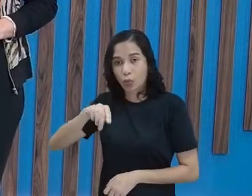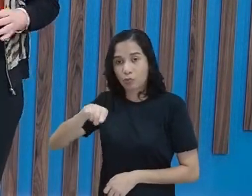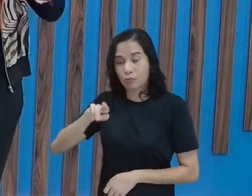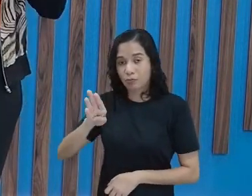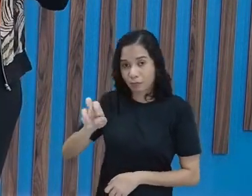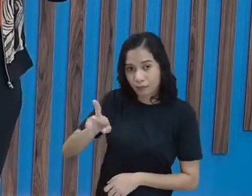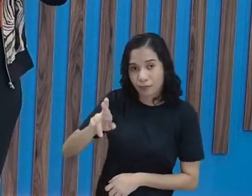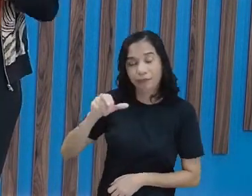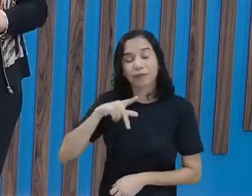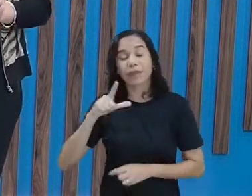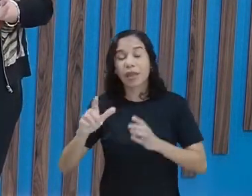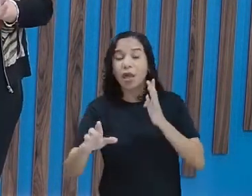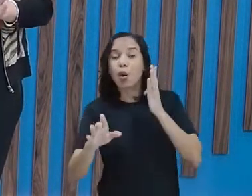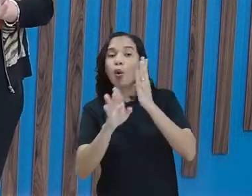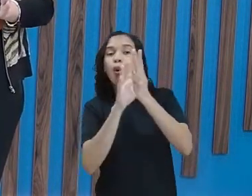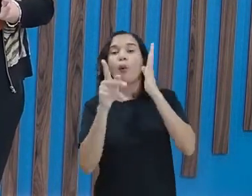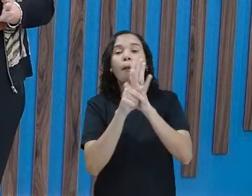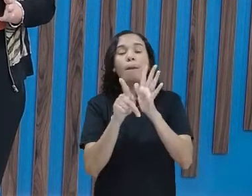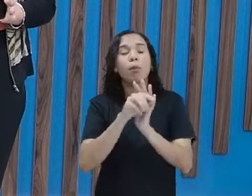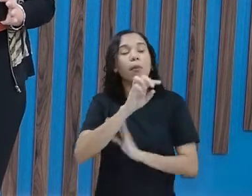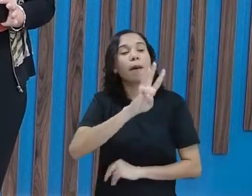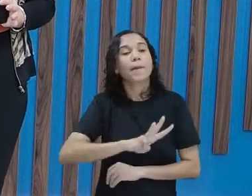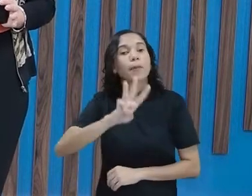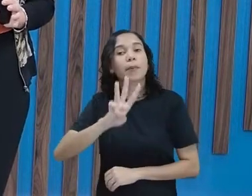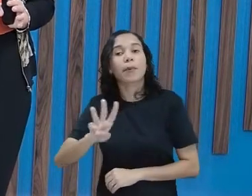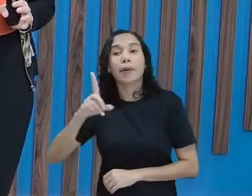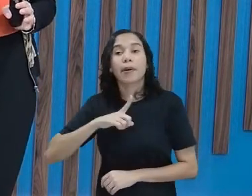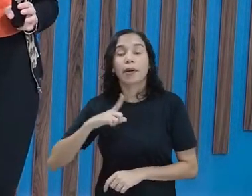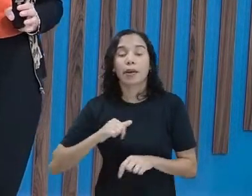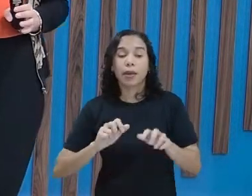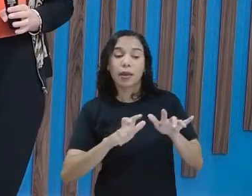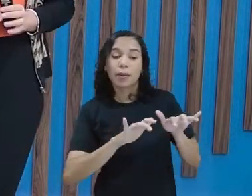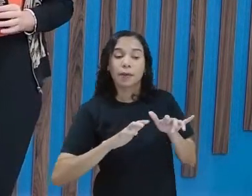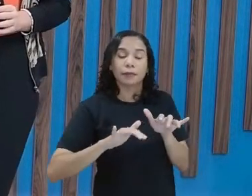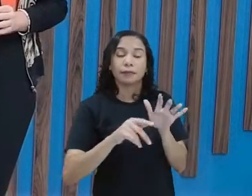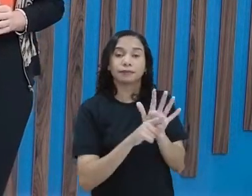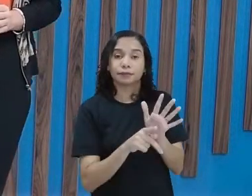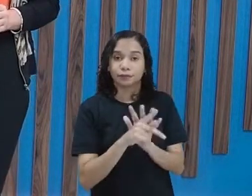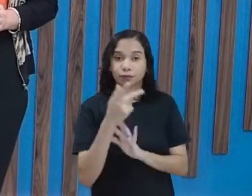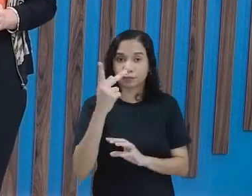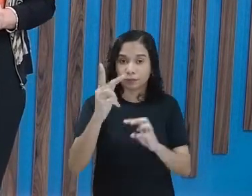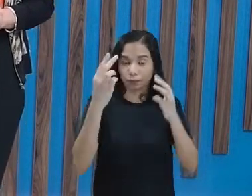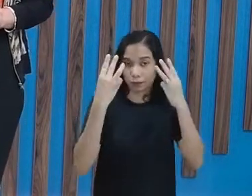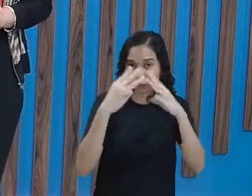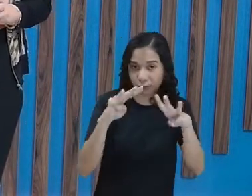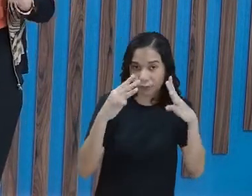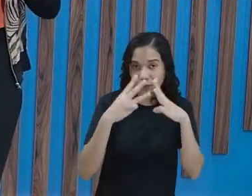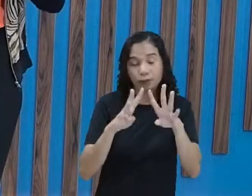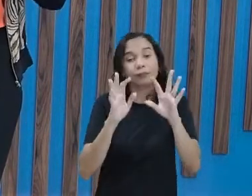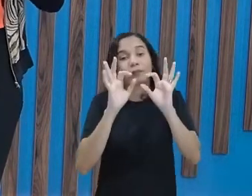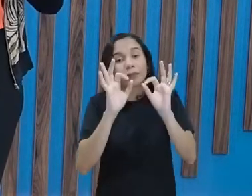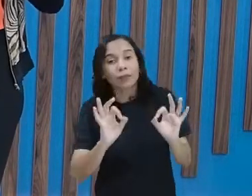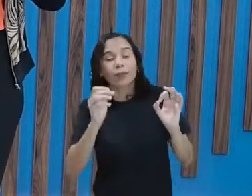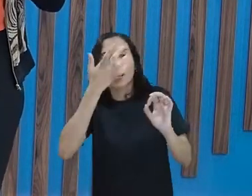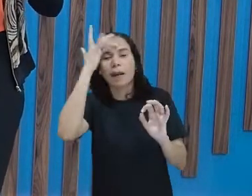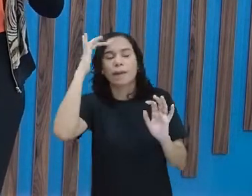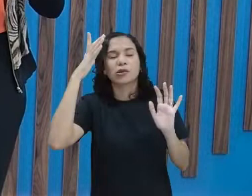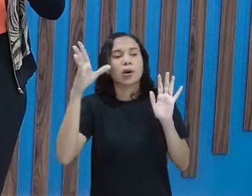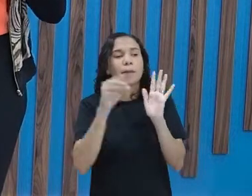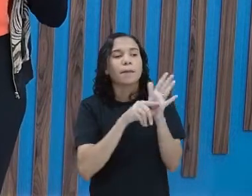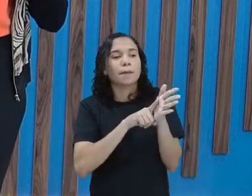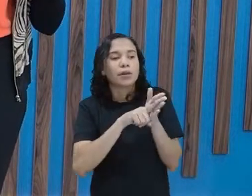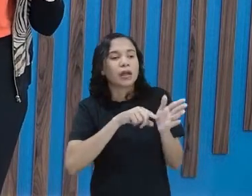www.arvore.com.br. Ao entrar no site, você vai digitar a sua matrícula, tá certo? Você coloca